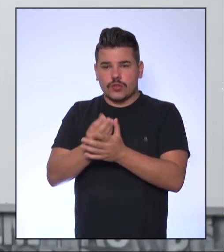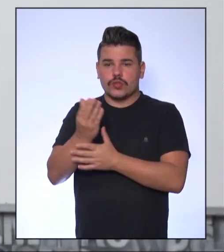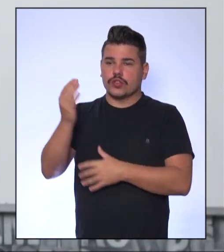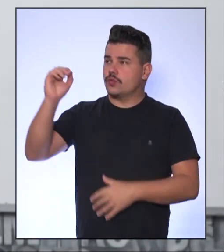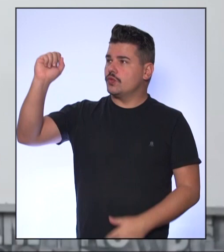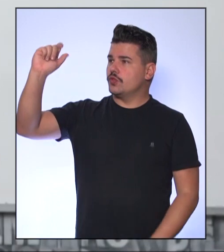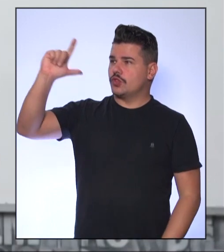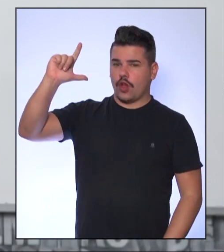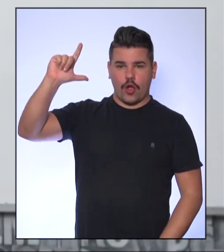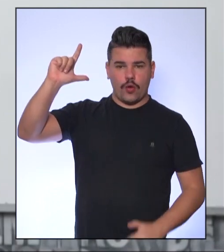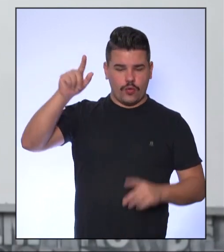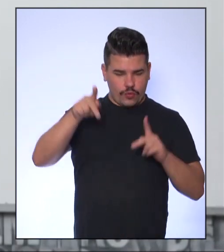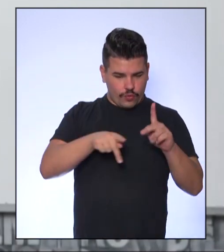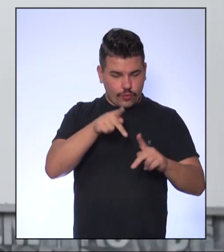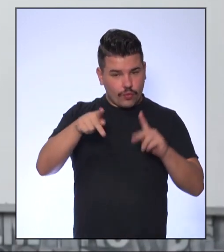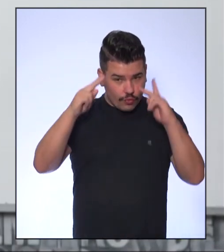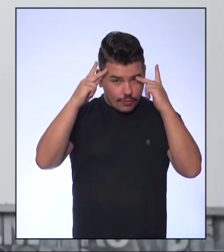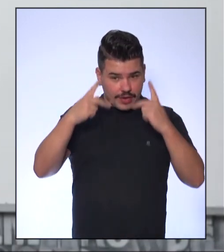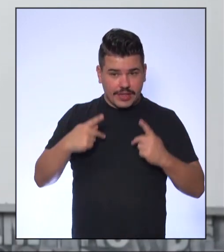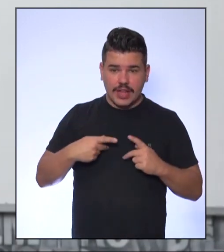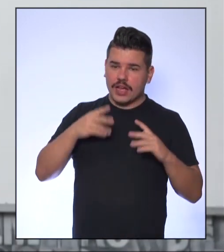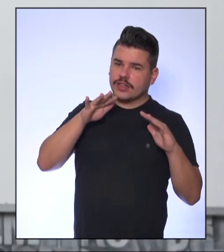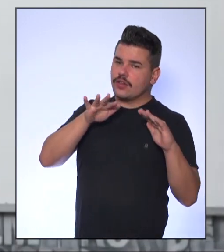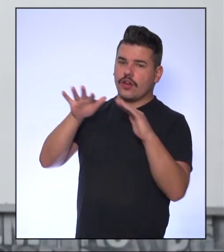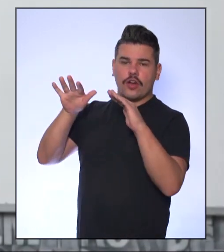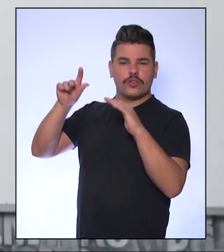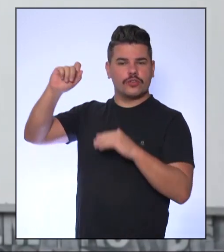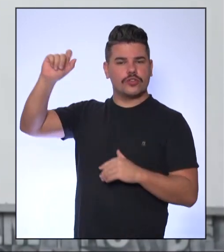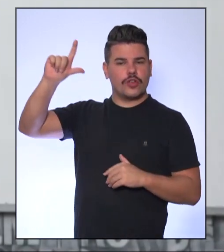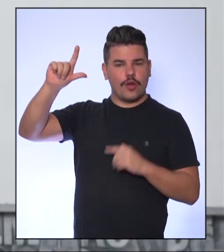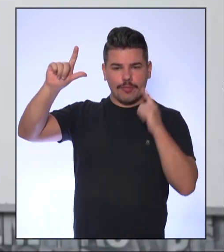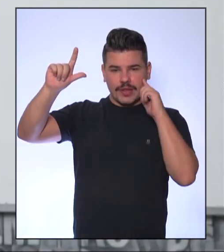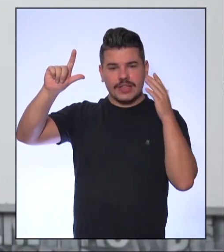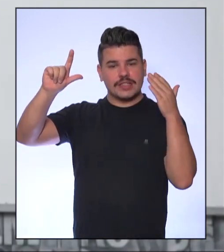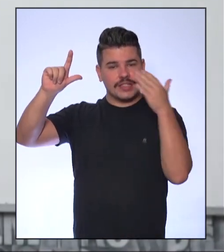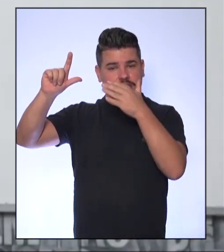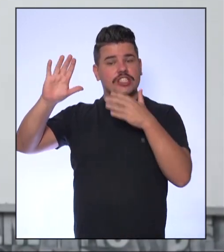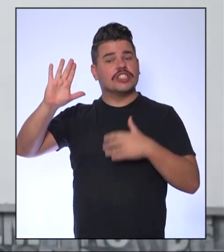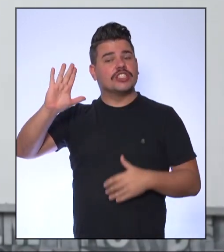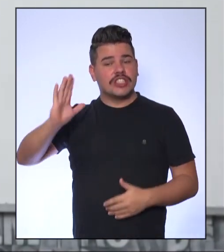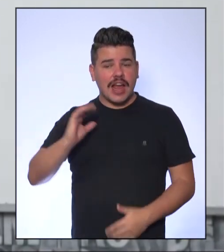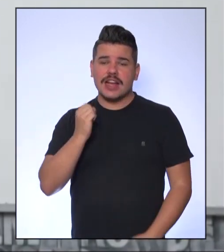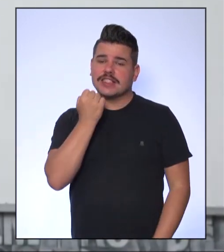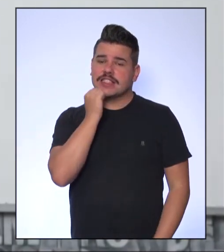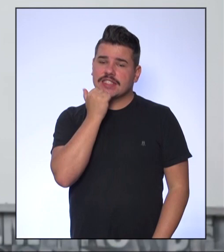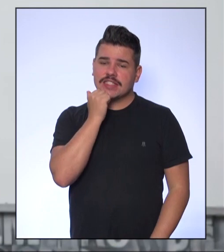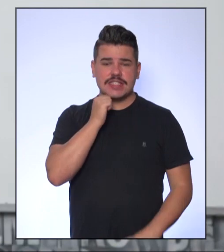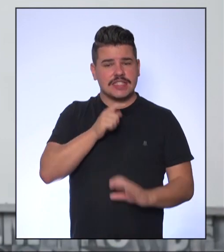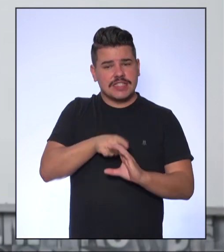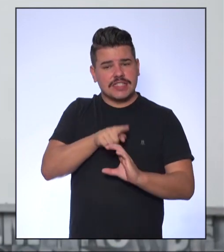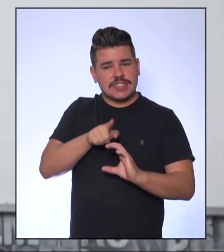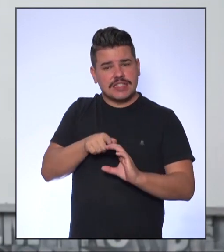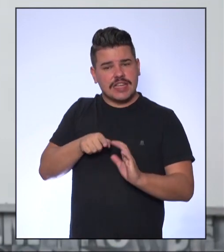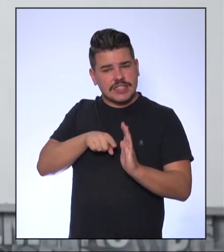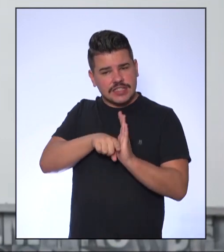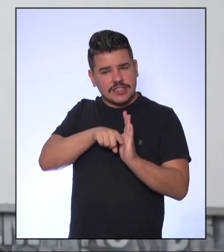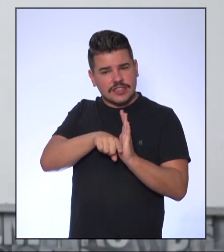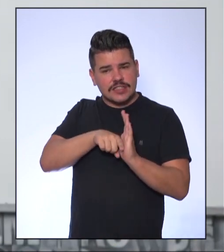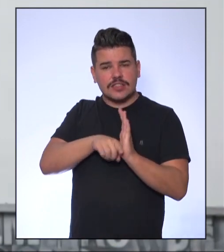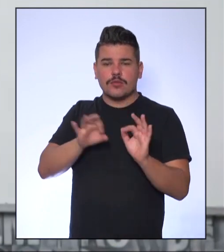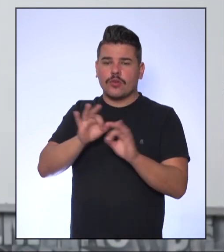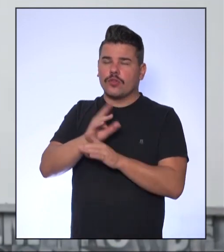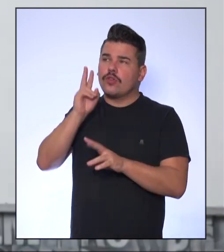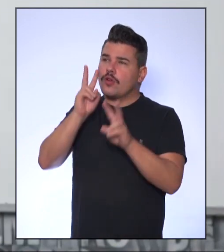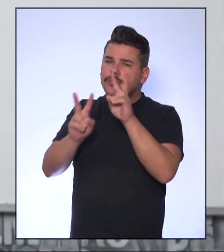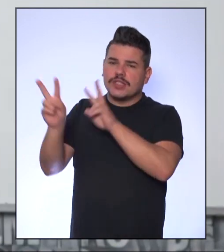a humanidade à frente. Aqui eu tenho base científica por vias de observação e registros, e aí